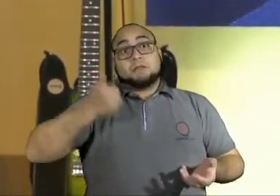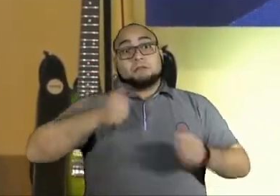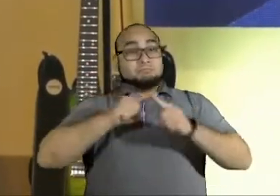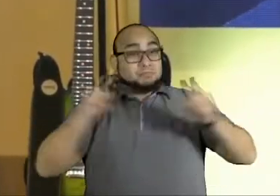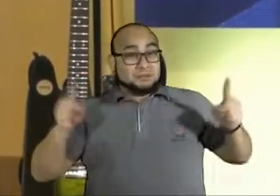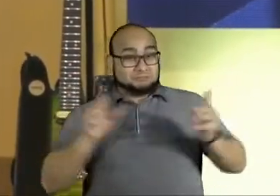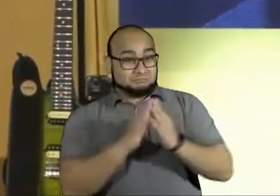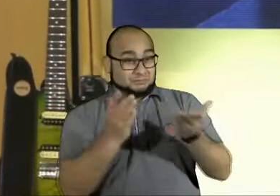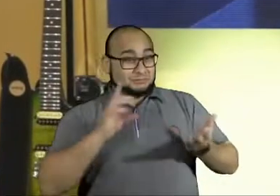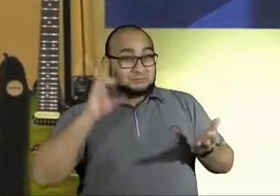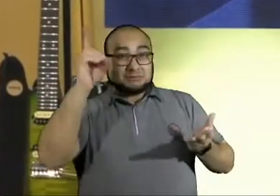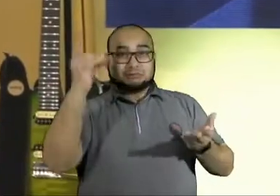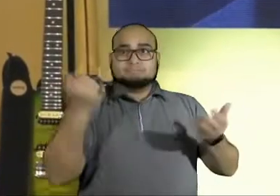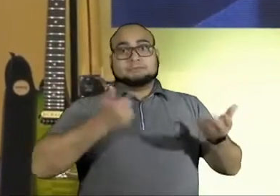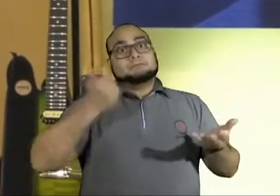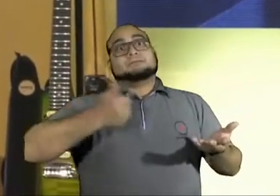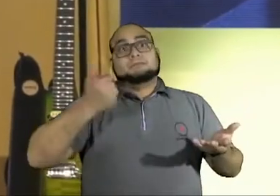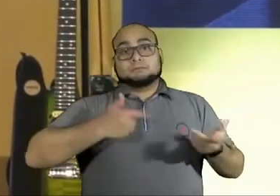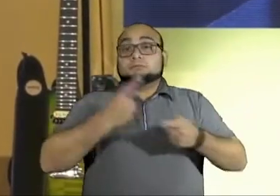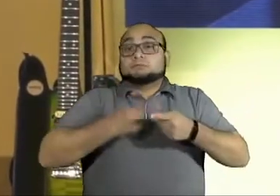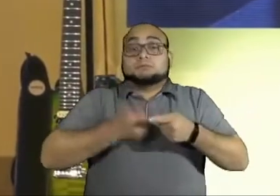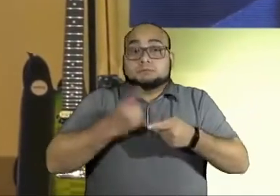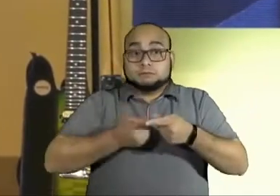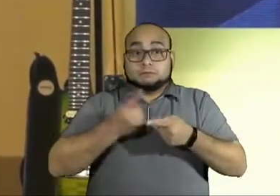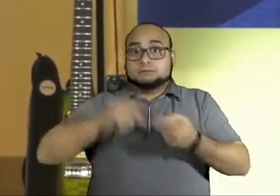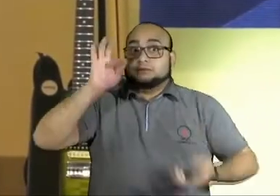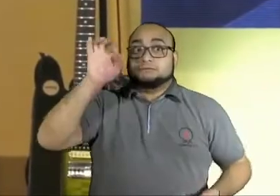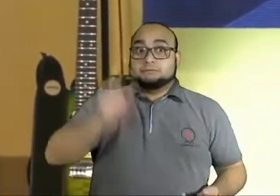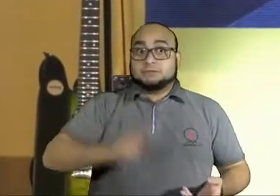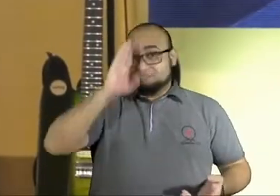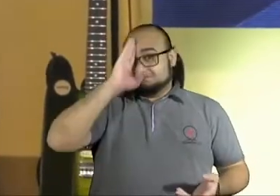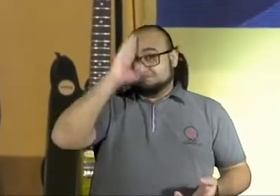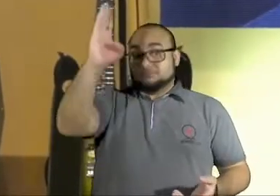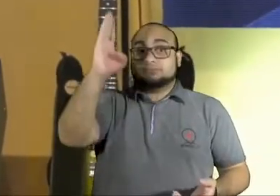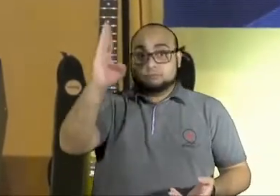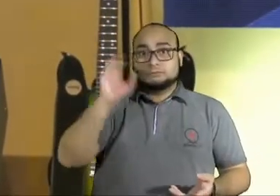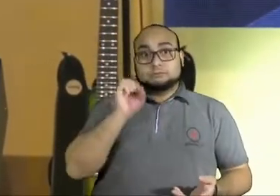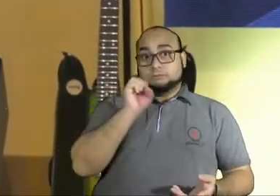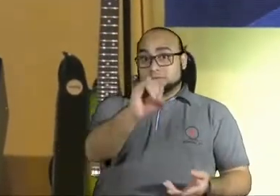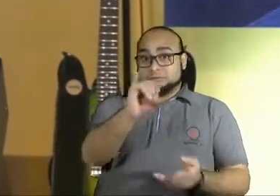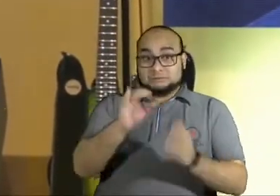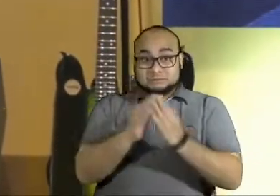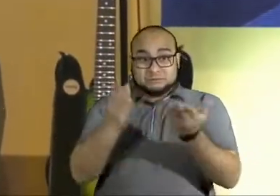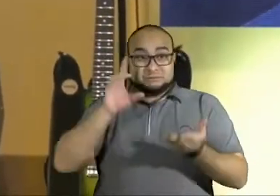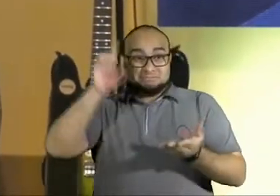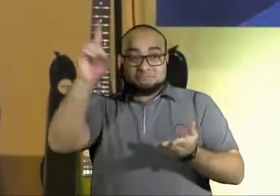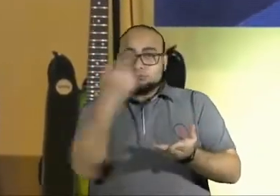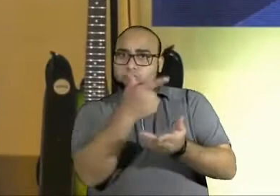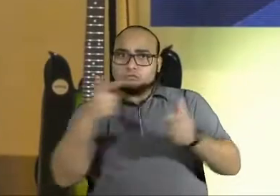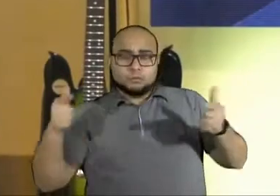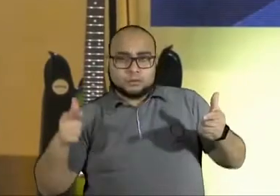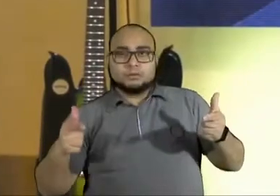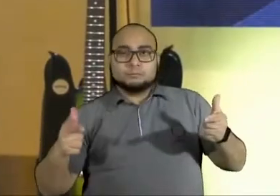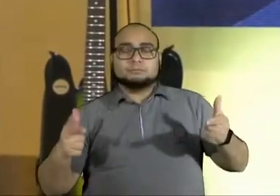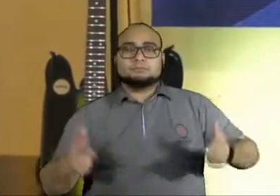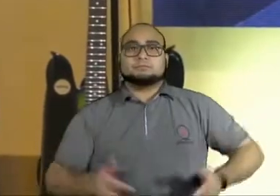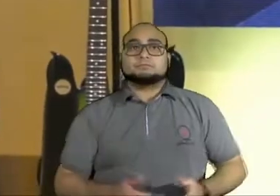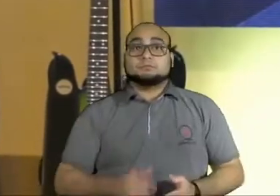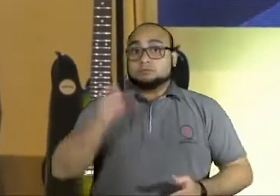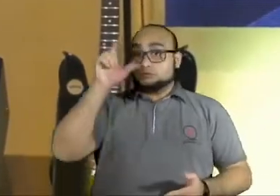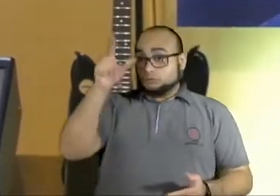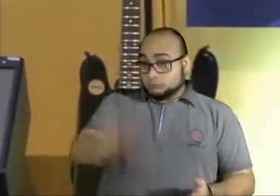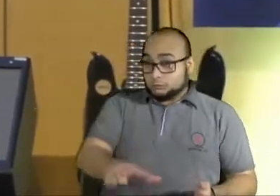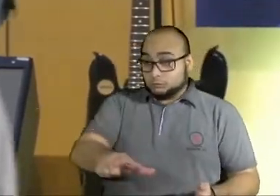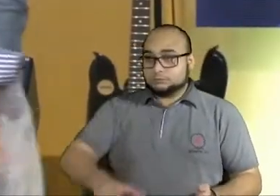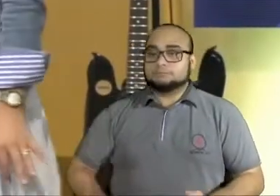palavra. Porque não tem como manter a fé na primazia se primeiro você não tiver a palavra. Vou falar mais rasgado e quem tem 12 anos